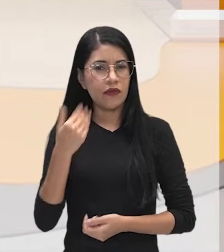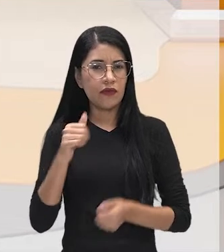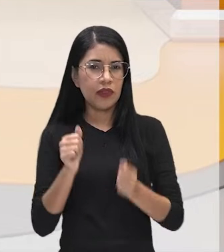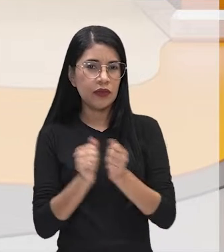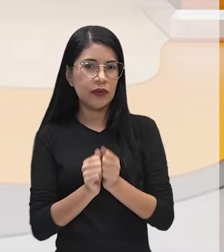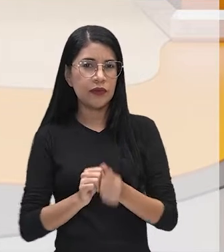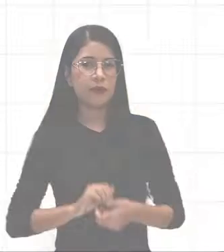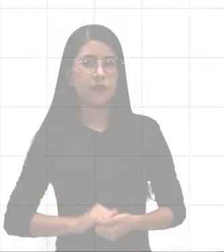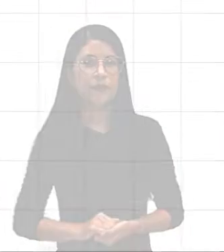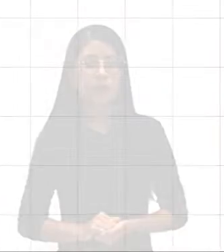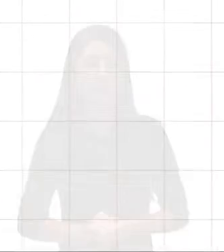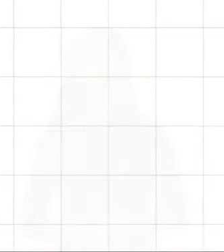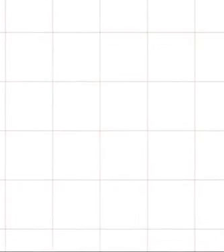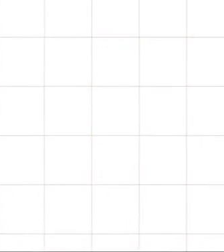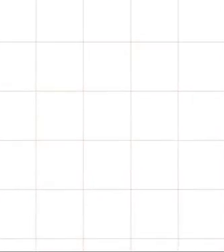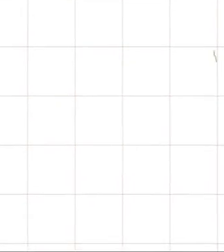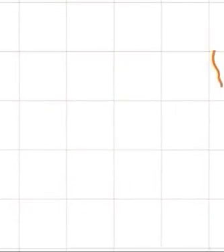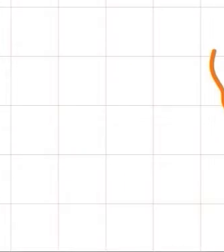essa história.